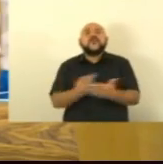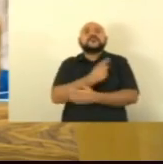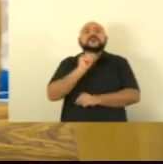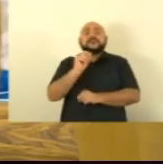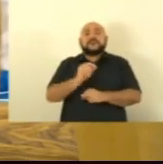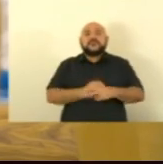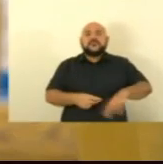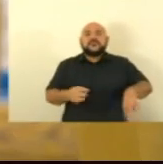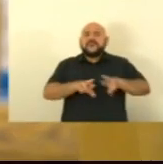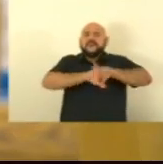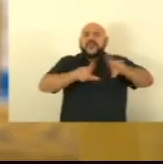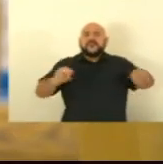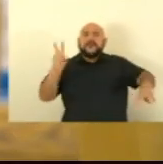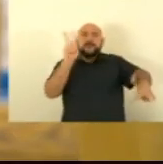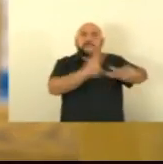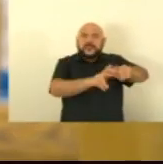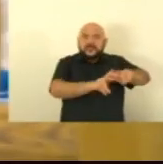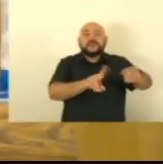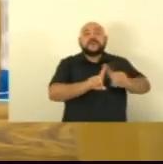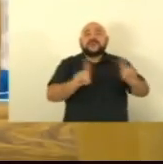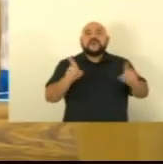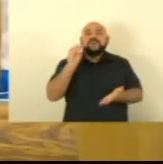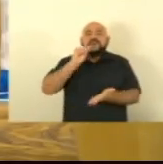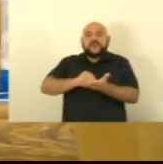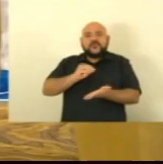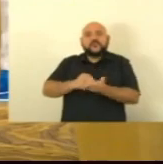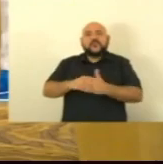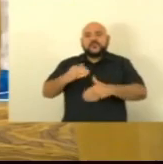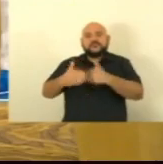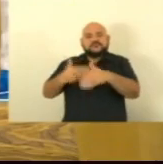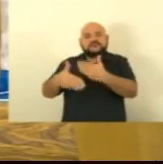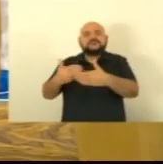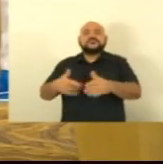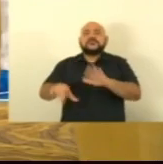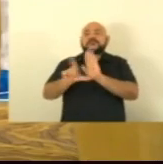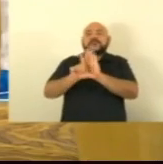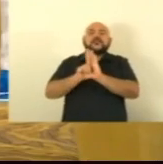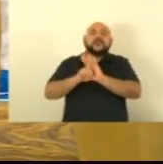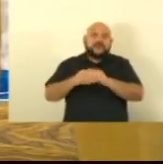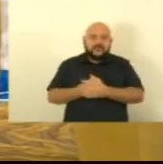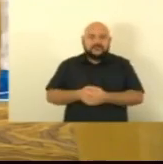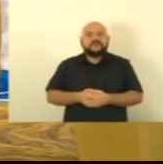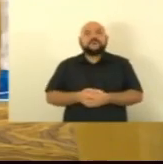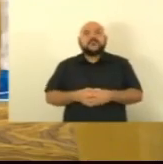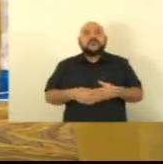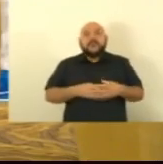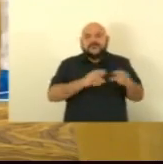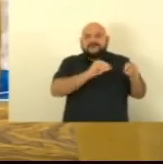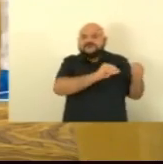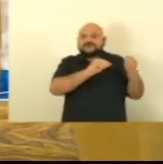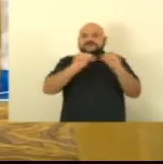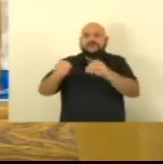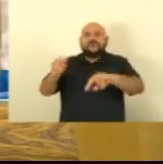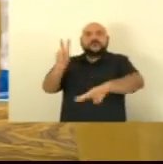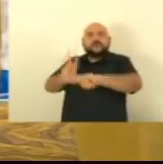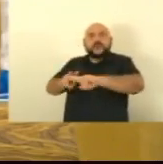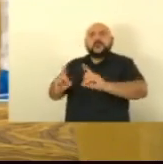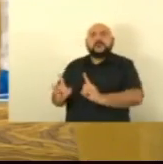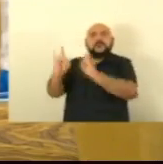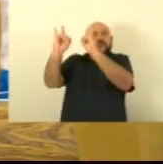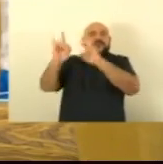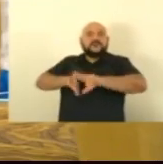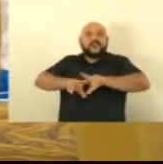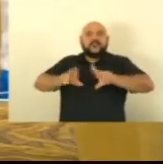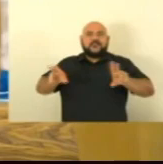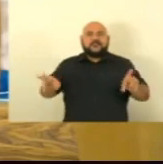terrorismo sem o devido processo legal e presos, enviados aí para colmeia, enfim, para diversos presídios, campos